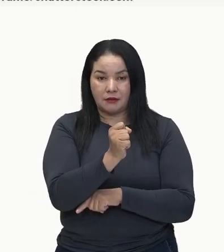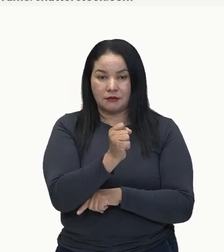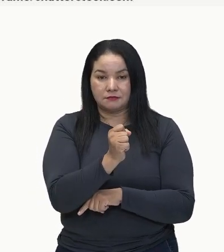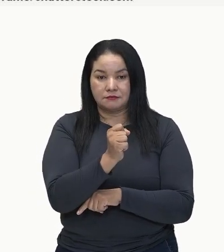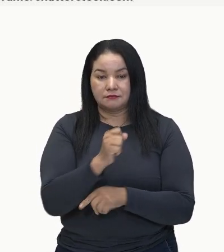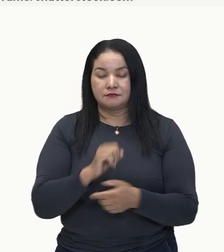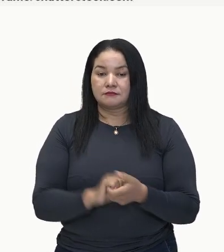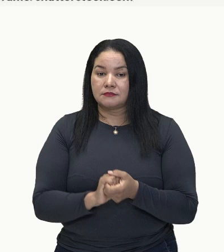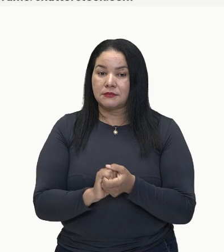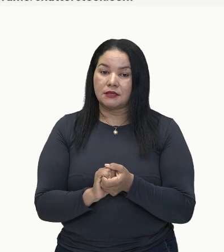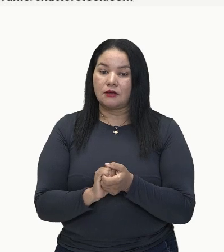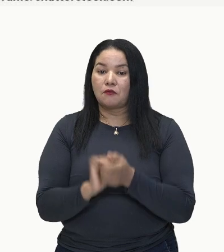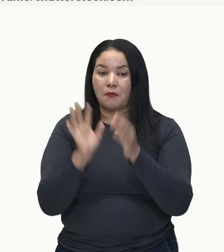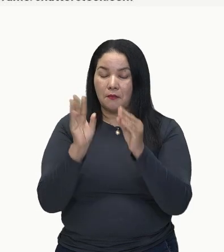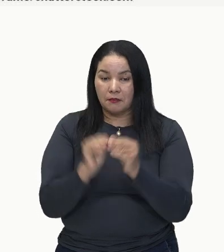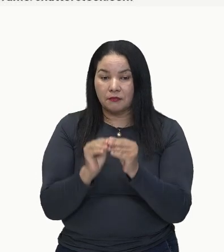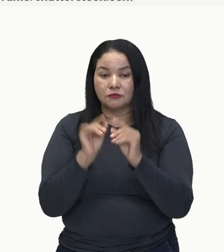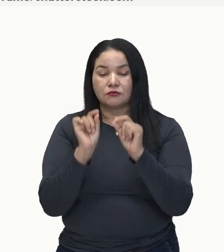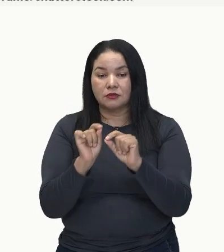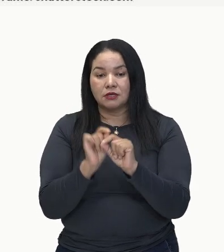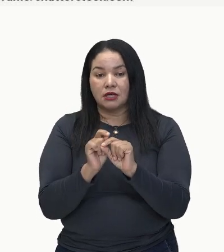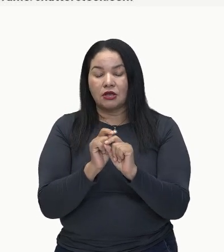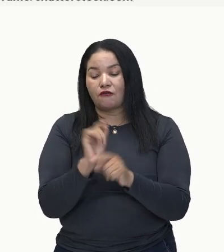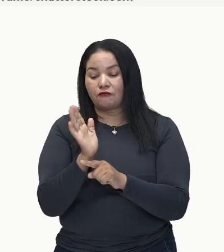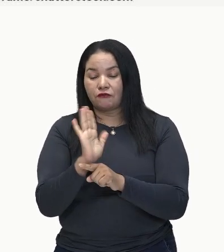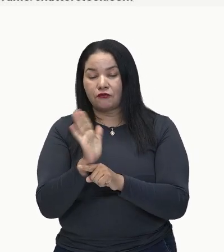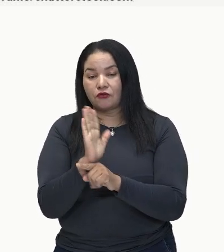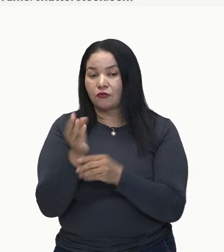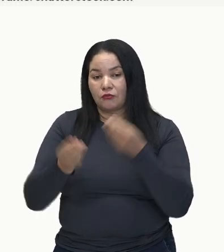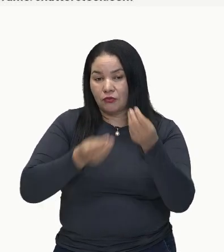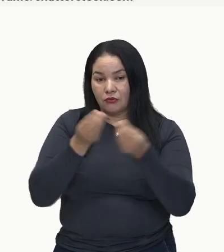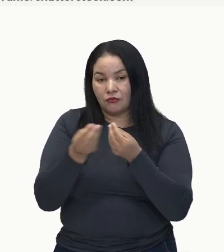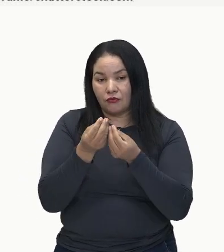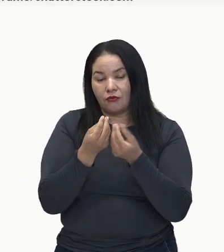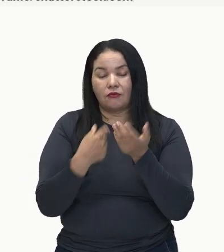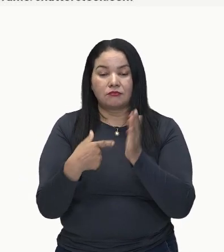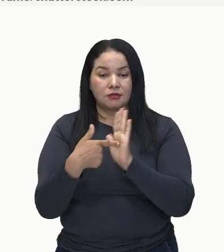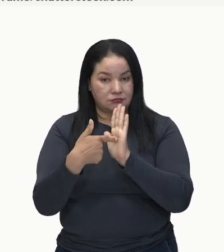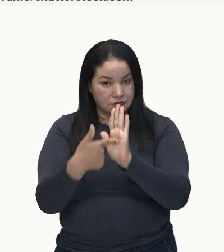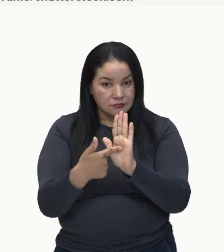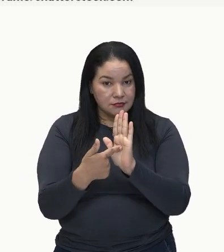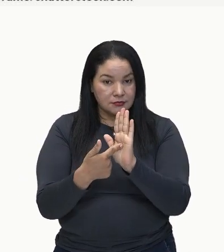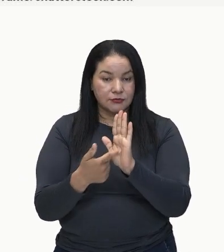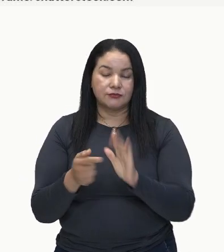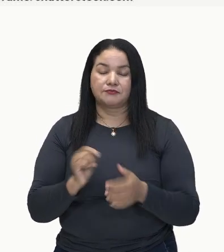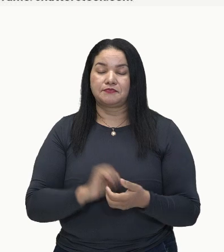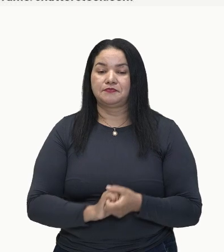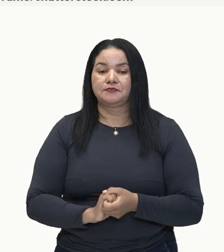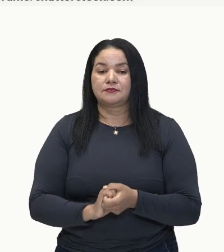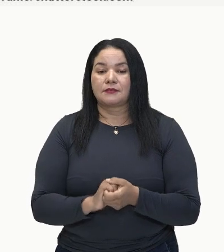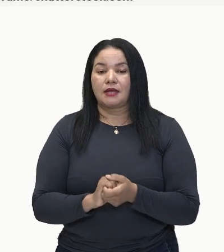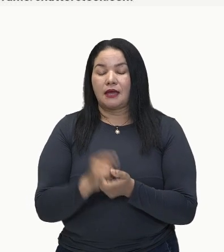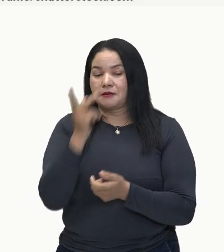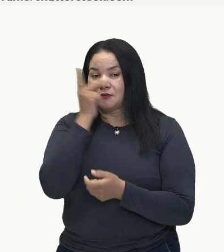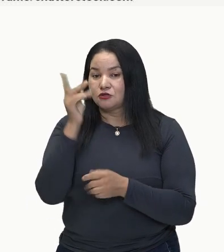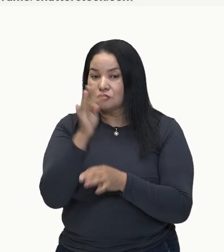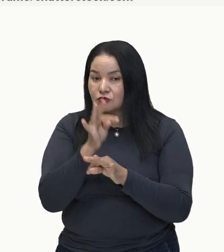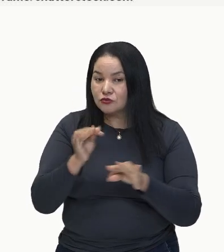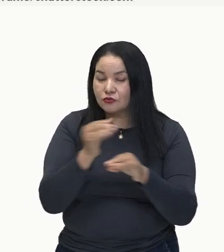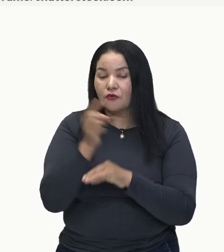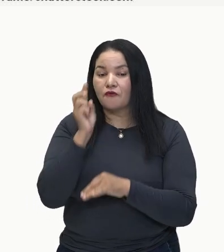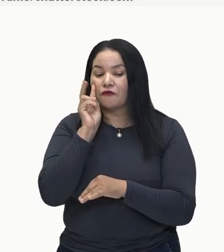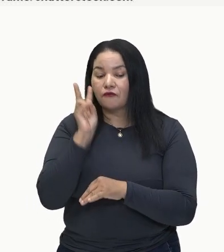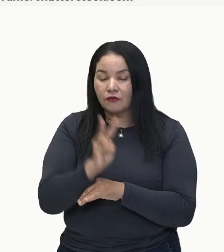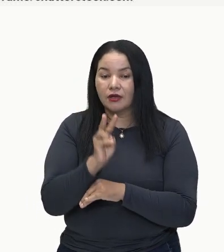breve apresentação do filme, né? Faz uma breve apresentação do filme para que as pessoas se situem